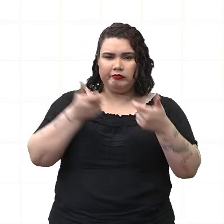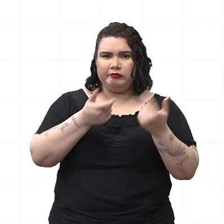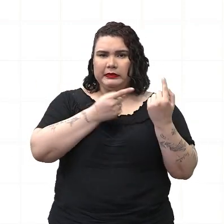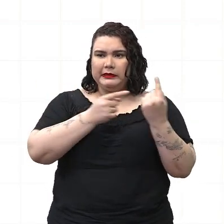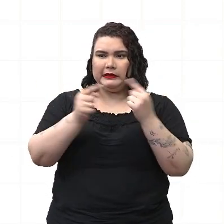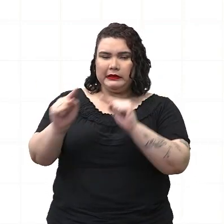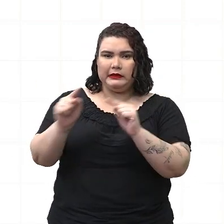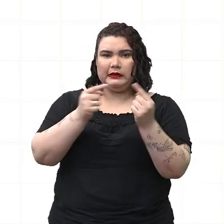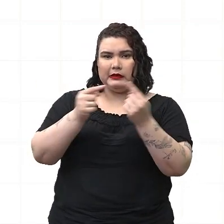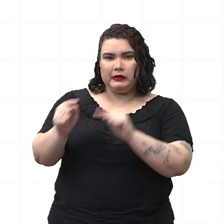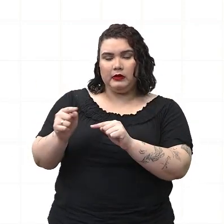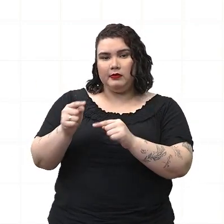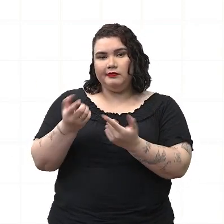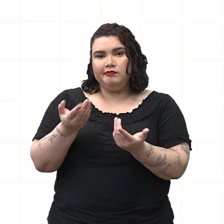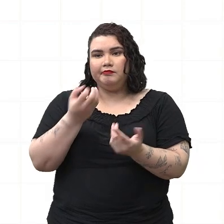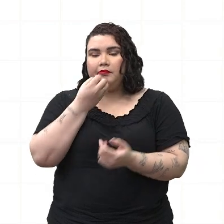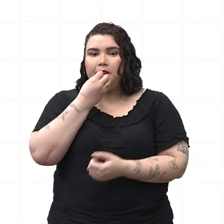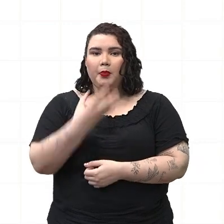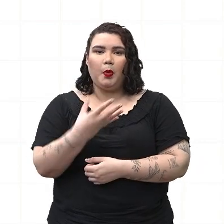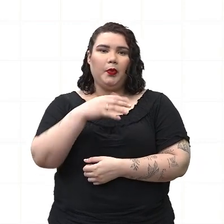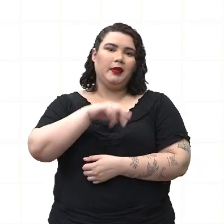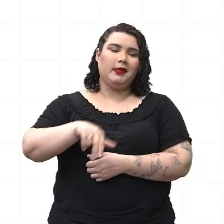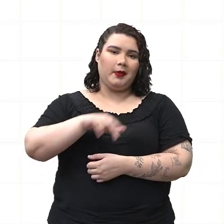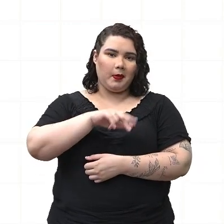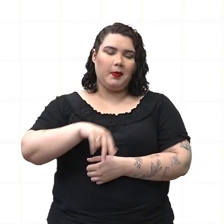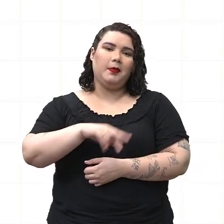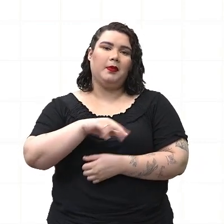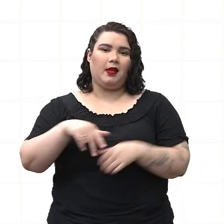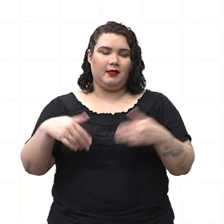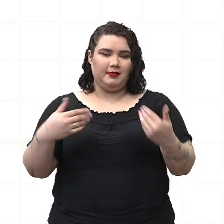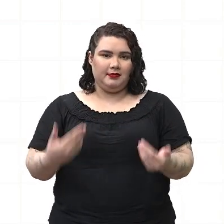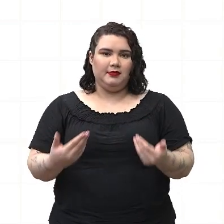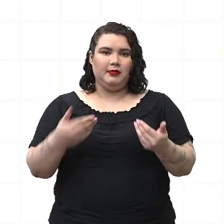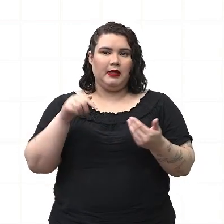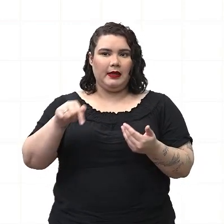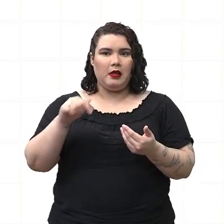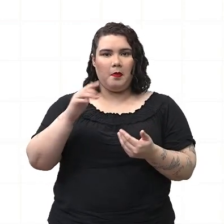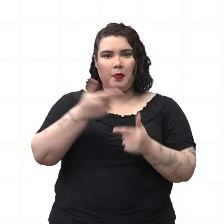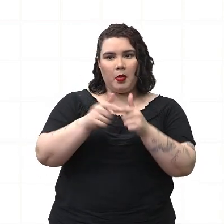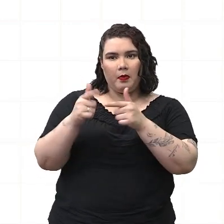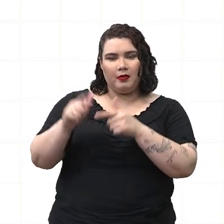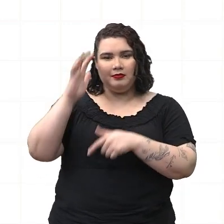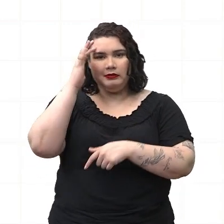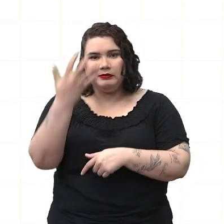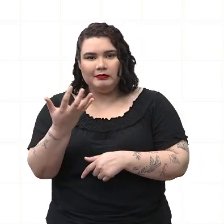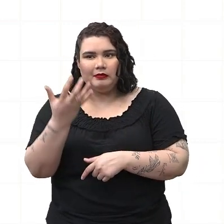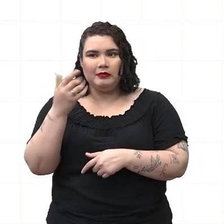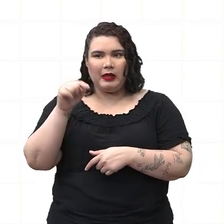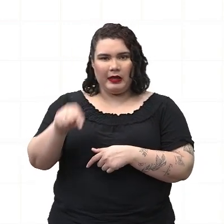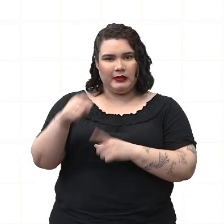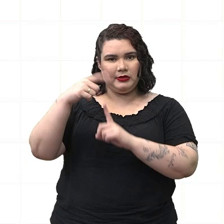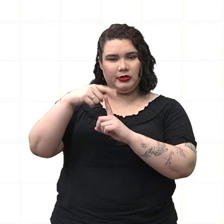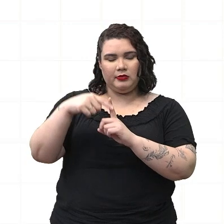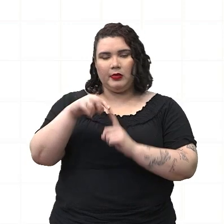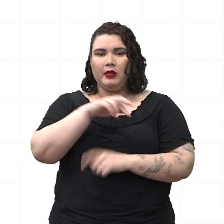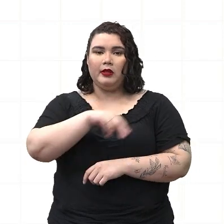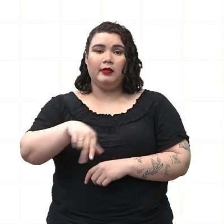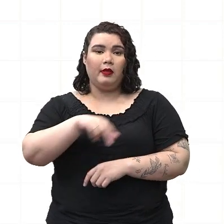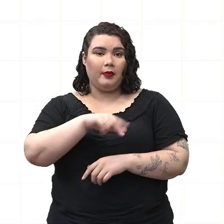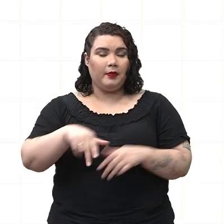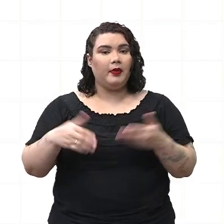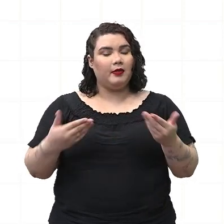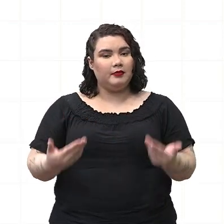enfim, tudo isso não é bem visto, né? Não pode ser essa a resolução para situações geopolíticas no mundo, né? Por isso